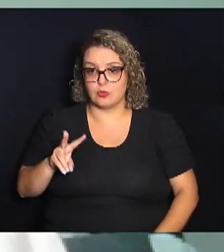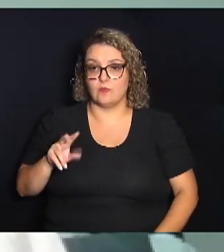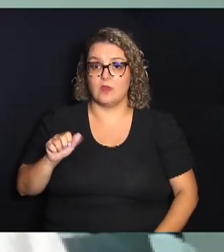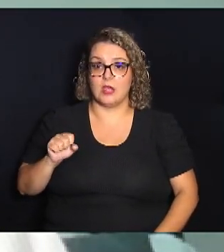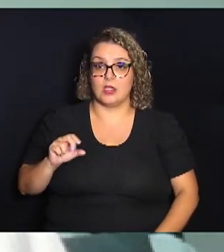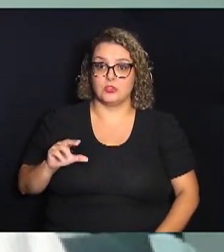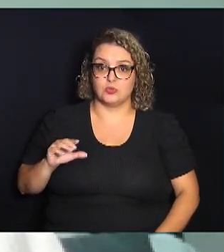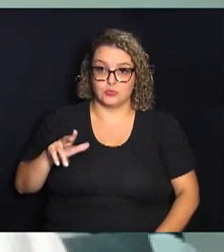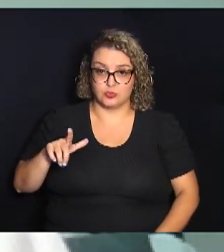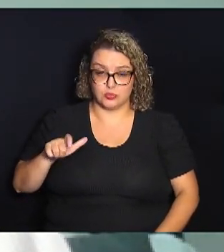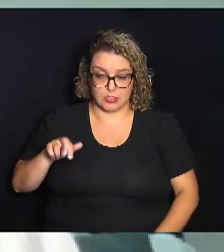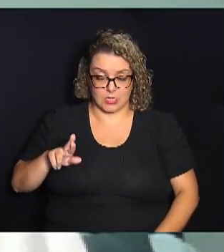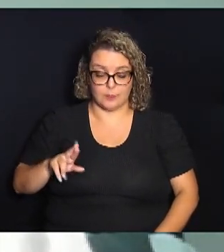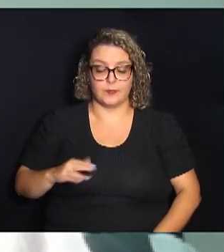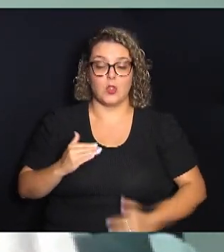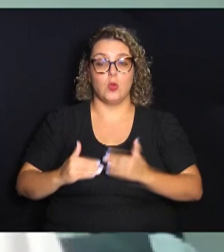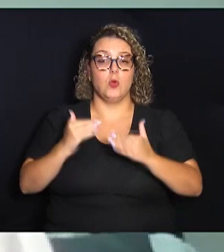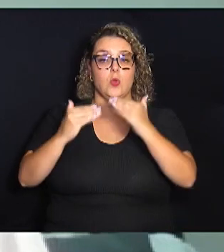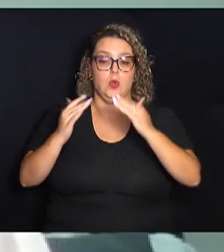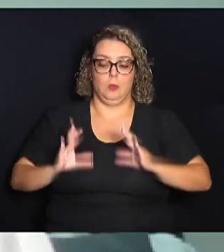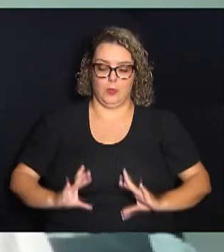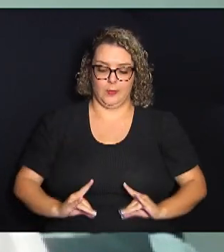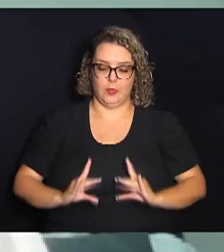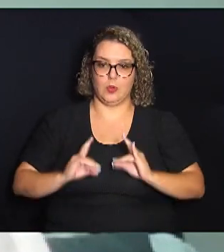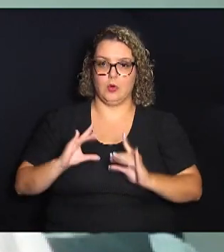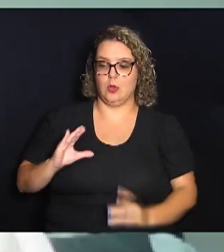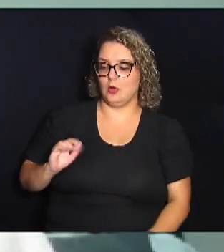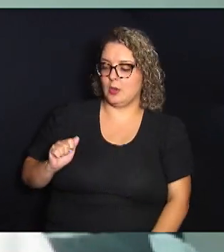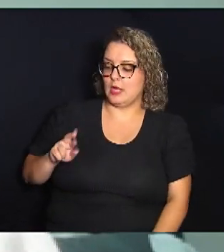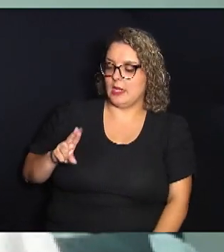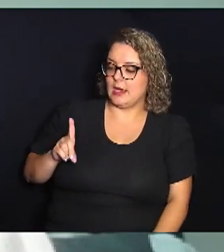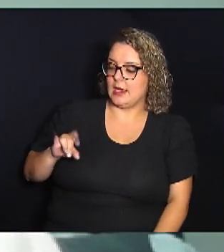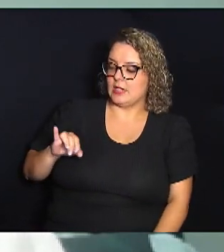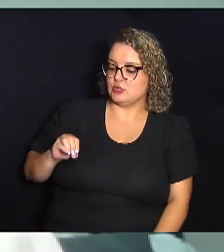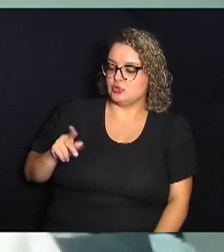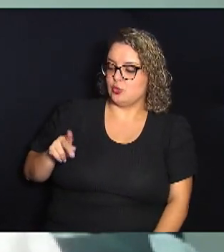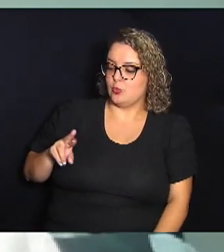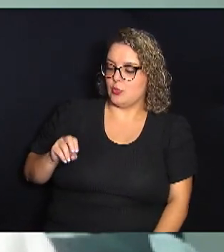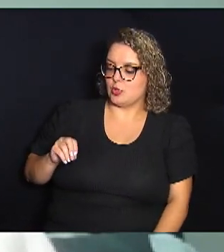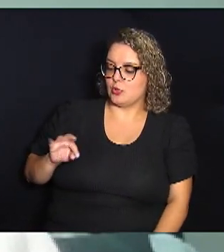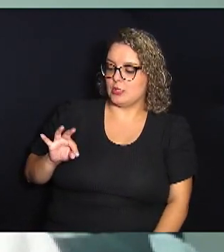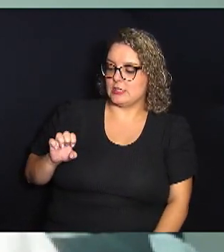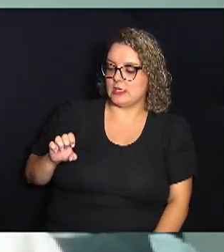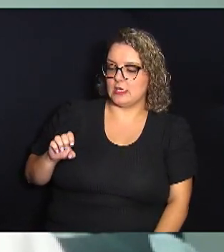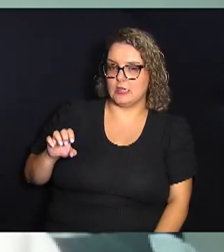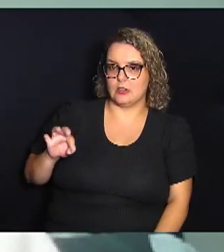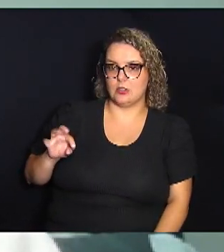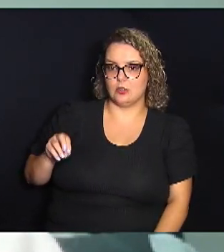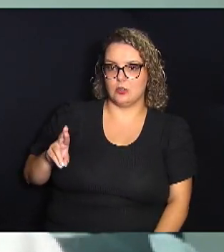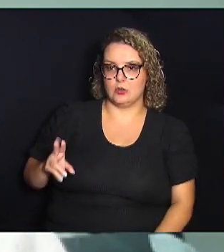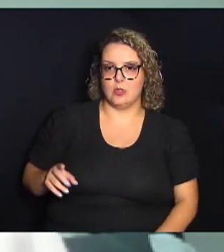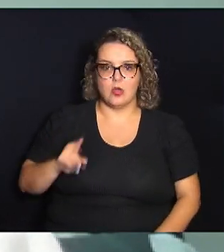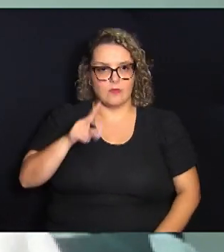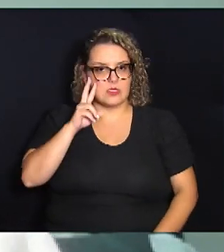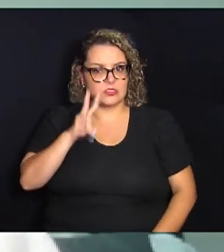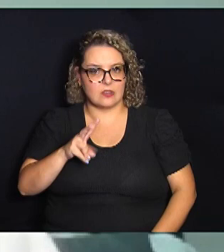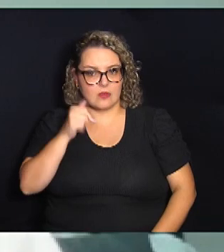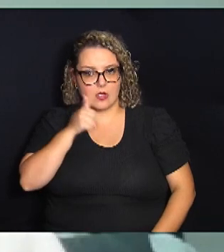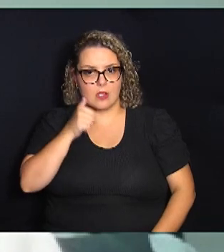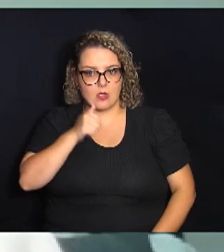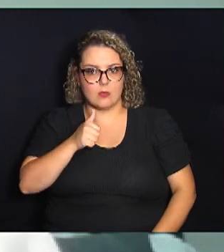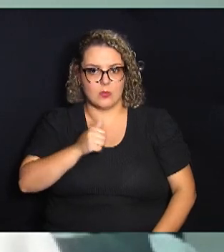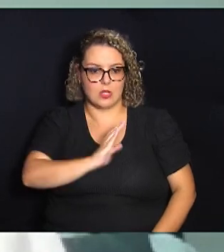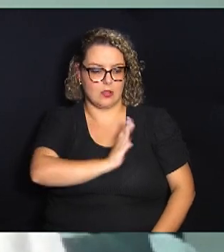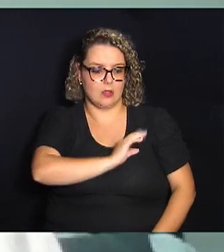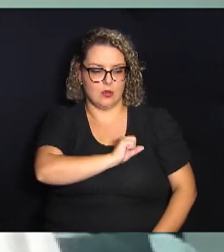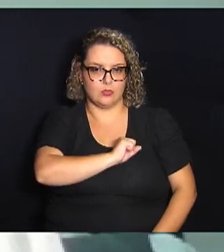hormônios que vocês produzem são cardioprotetores. Por exemplo, você já viu mulher infartar com 30 anos? Muito raro.